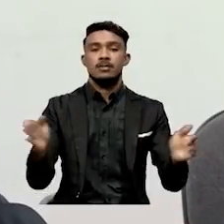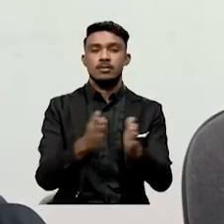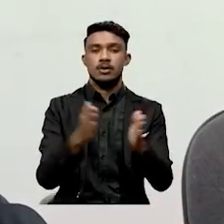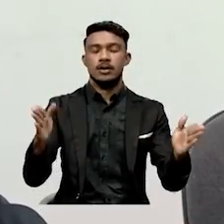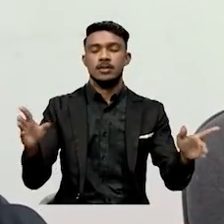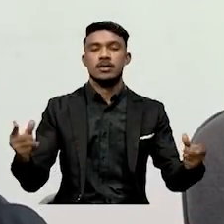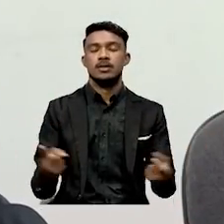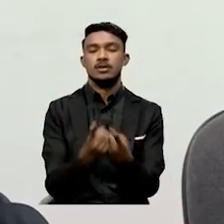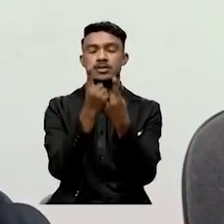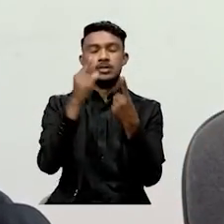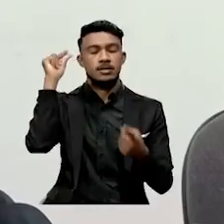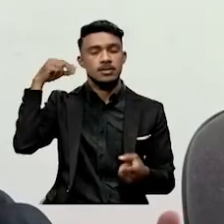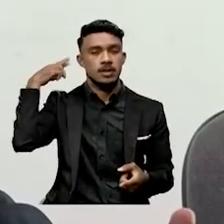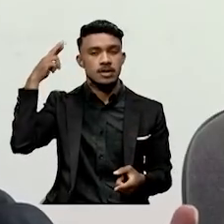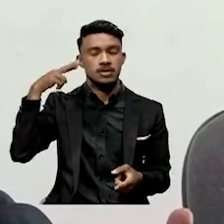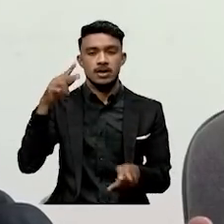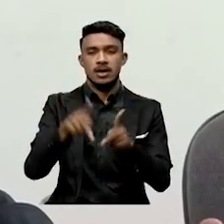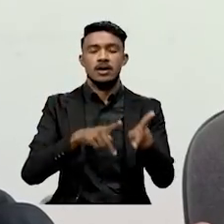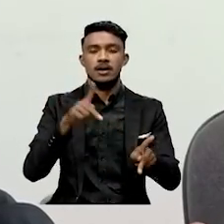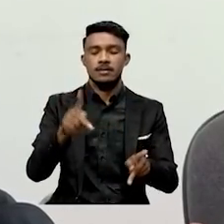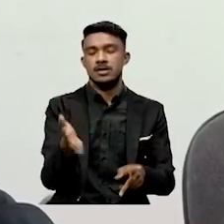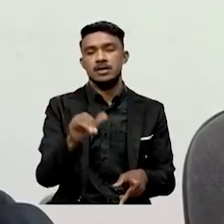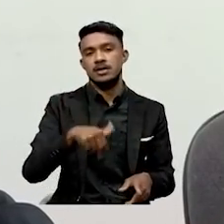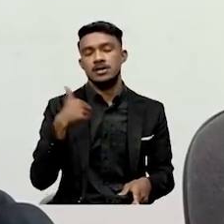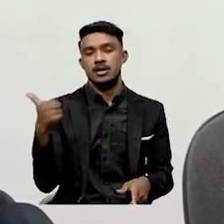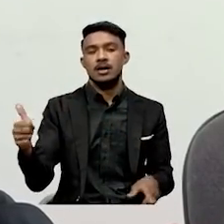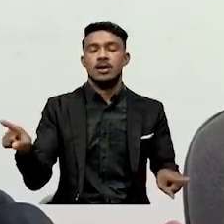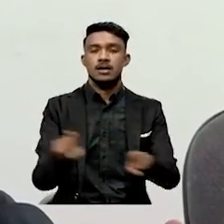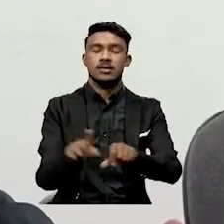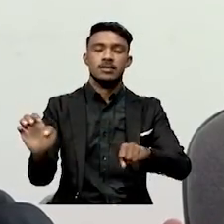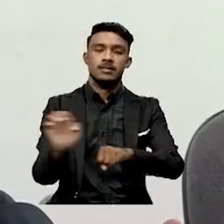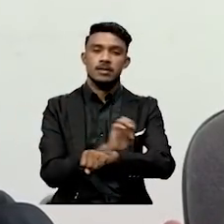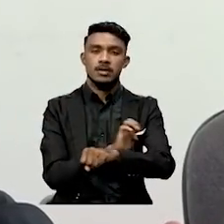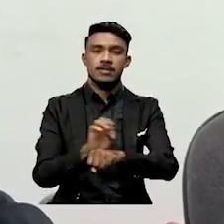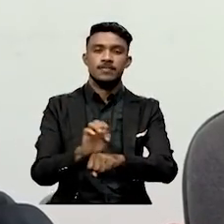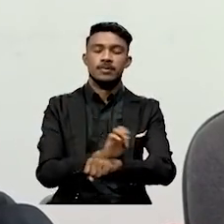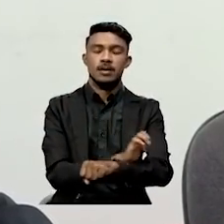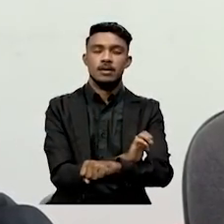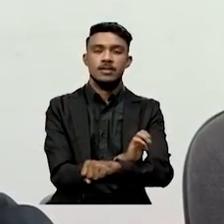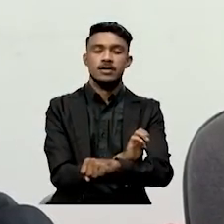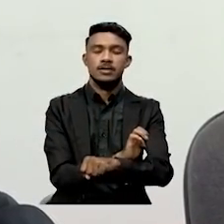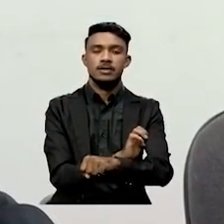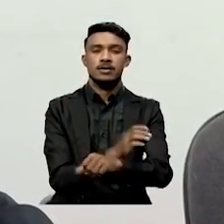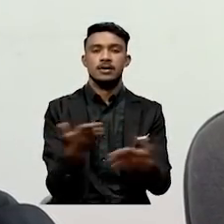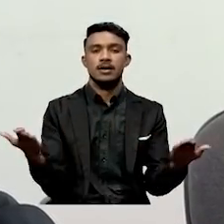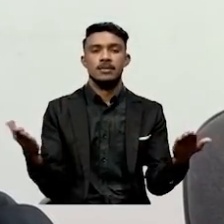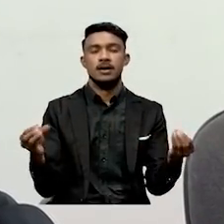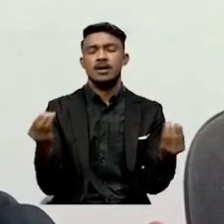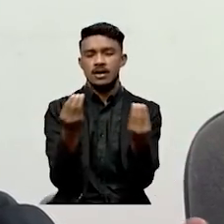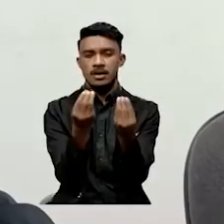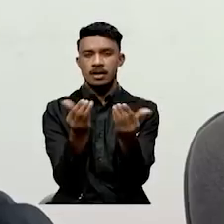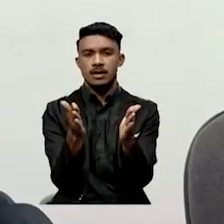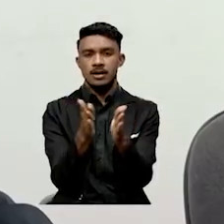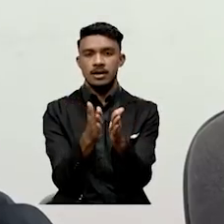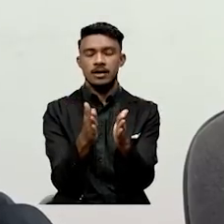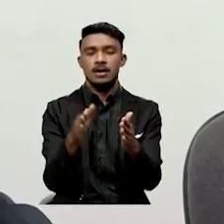macas tipo consumidor se né be. Primeiro, ni rendimento econômica né be na la la aqui